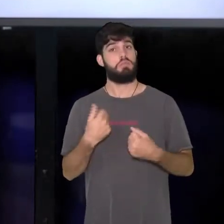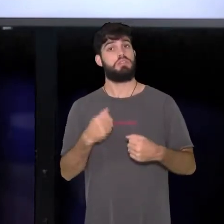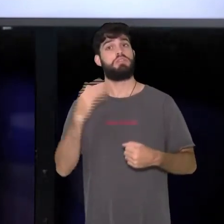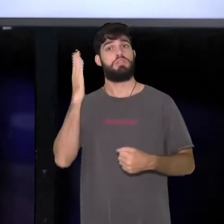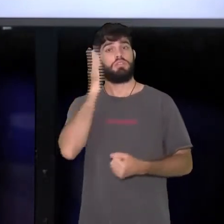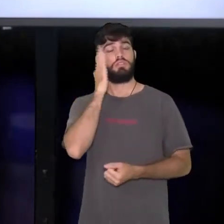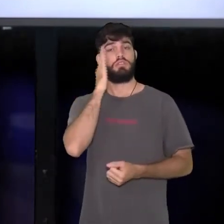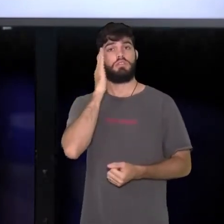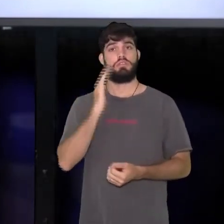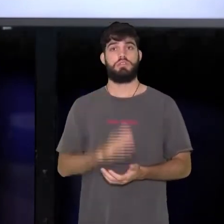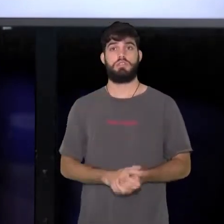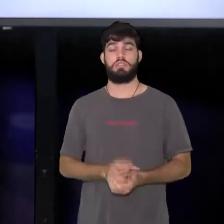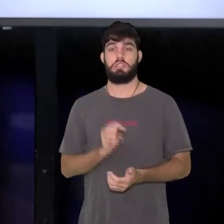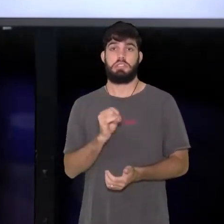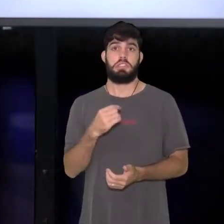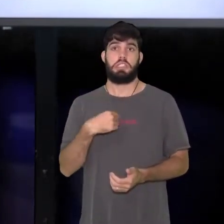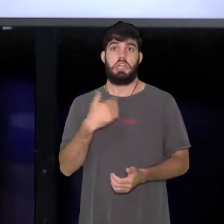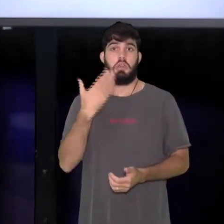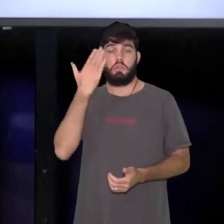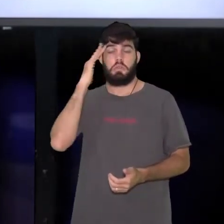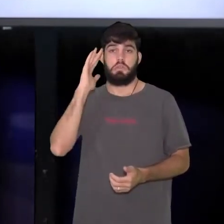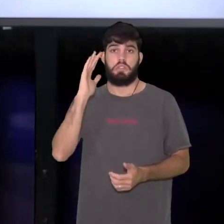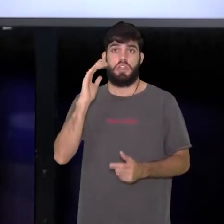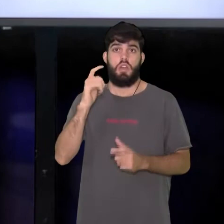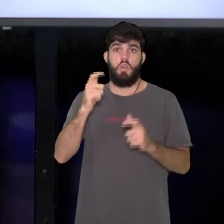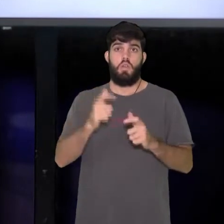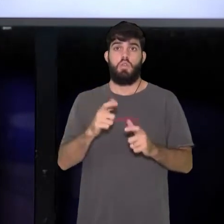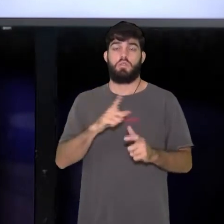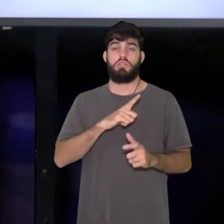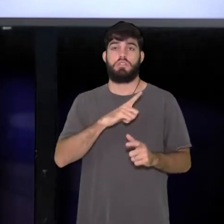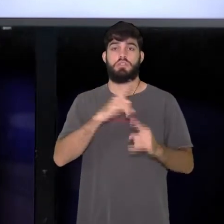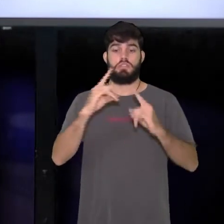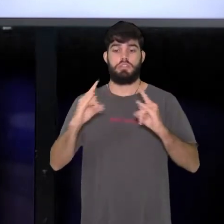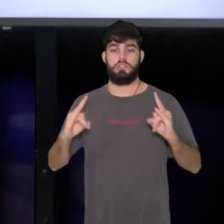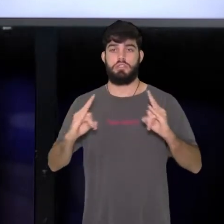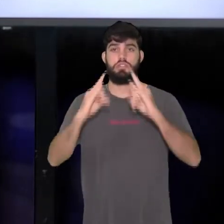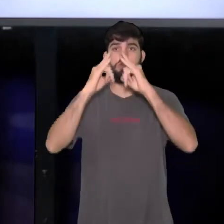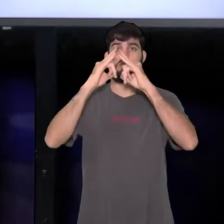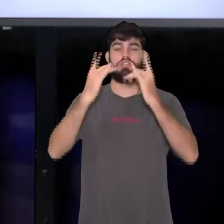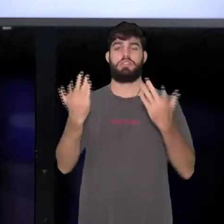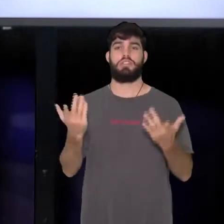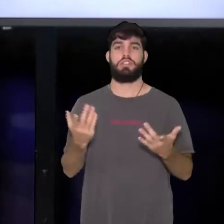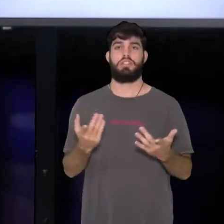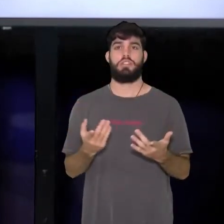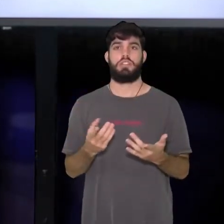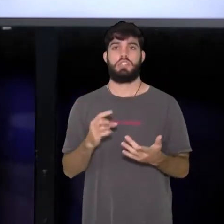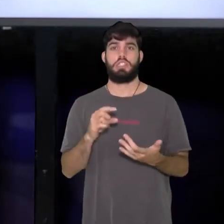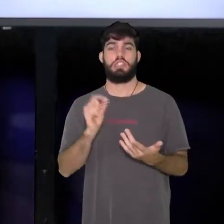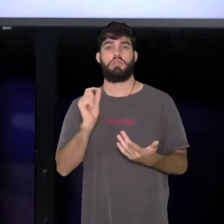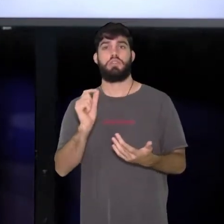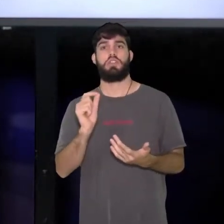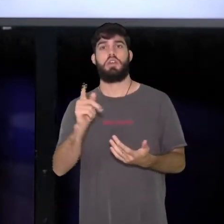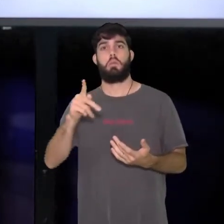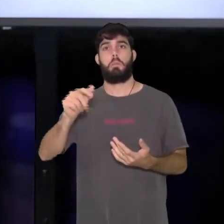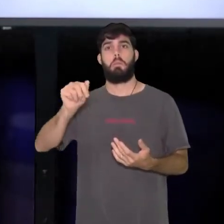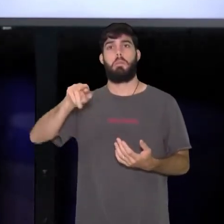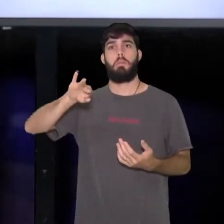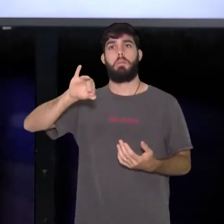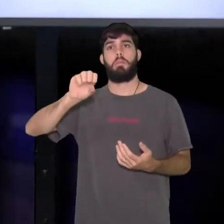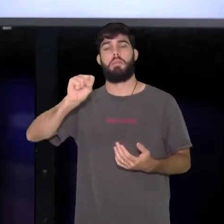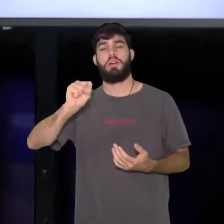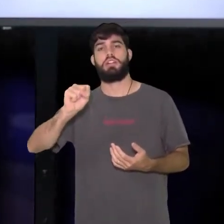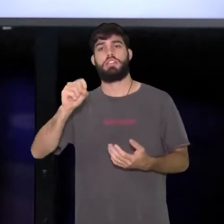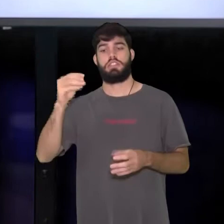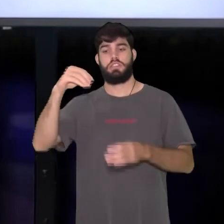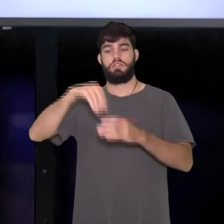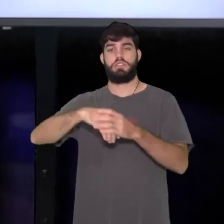elementos. Se eu não souber onde é que fica a Torre Eiffel, se eu não souber que Paris